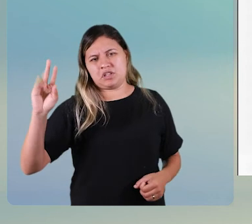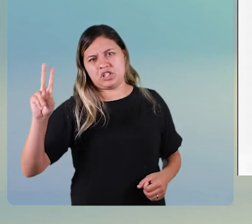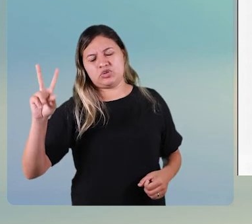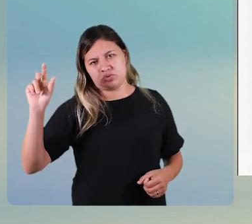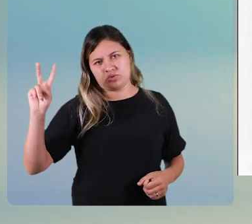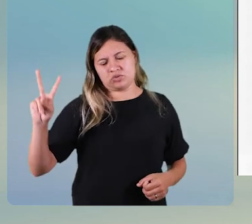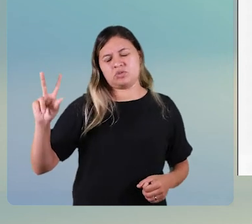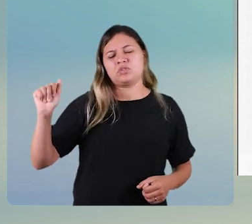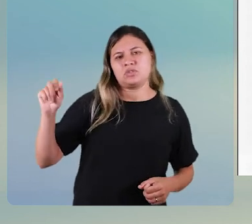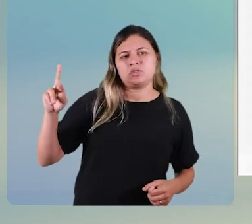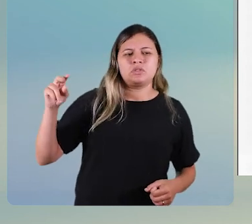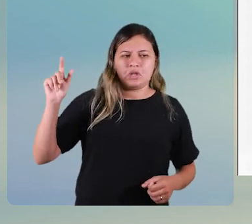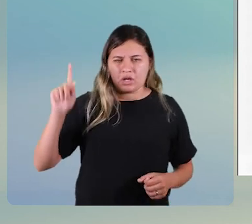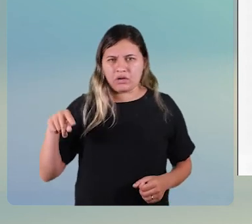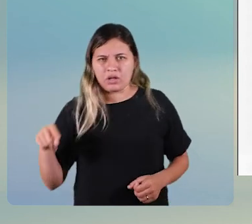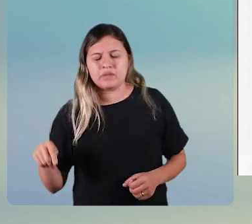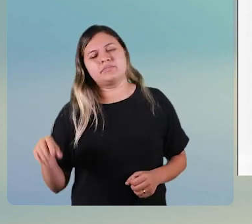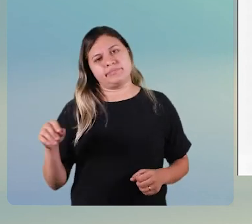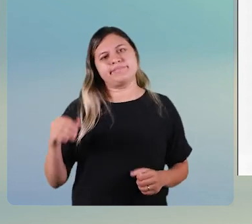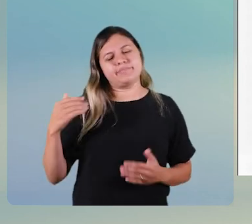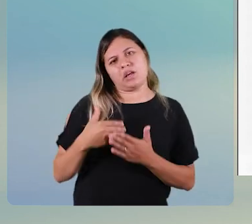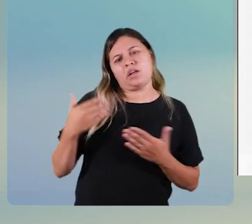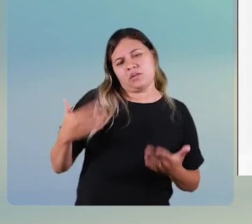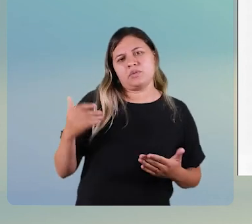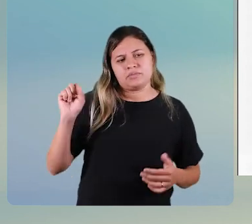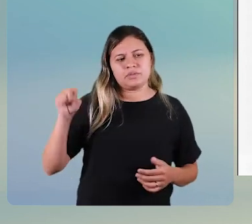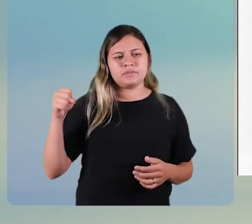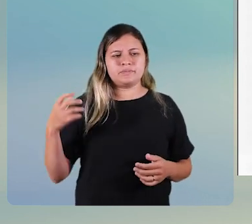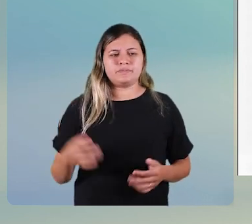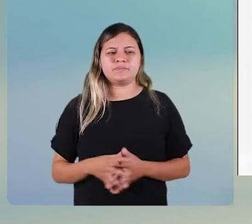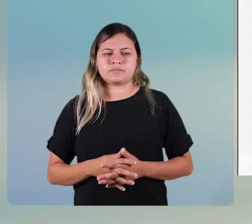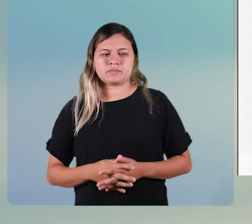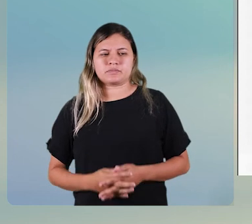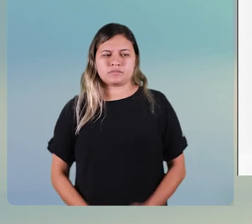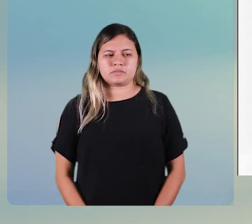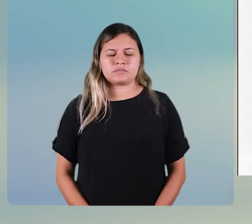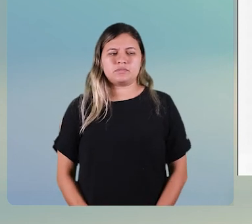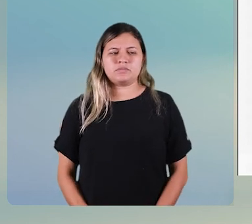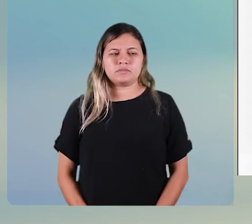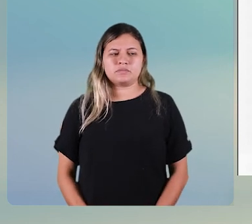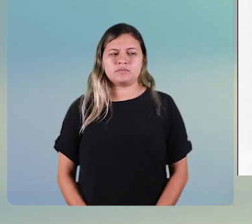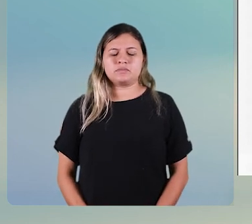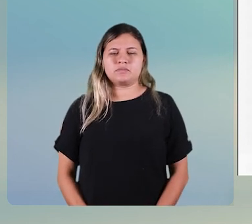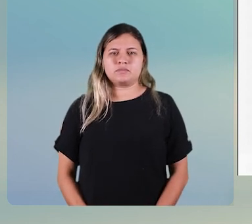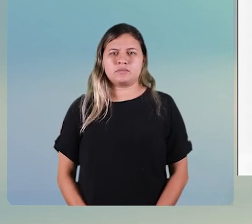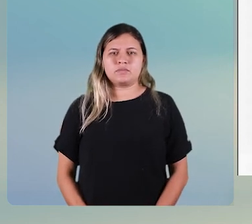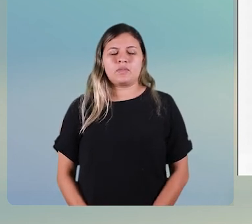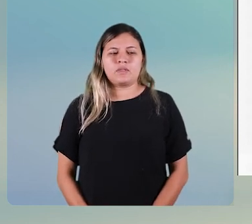porque o gás metano é o gás natural, mas vamos terminar de ler, né? Gás natural formado pela ação de fungos decompositores da matéria orgânica.